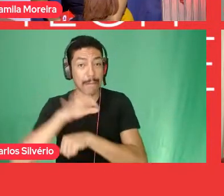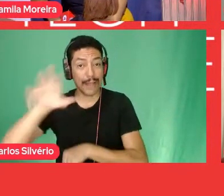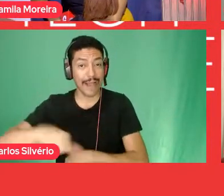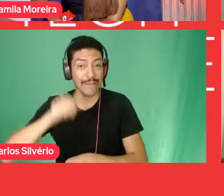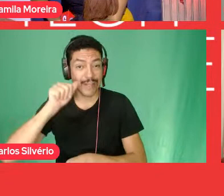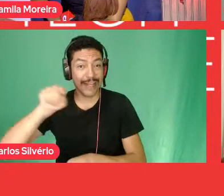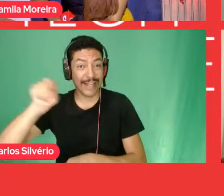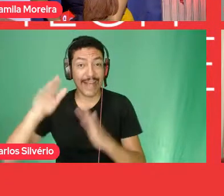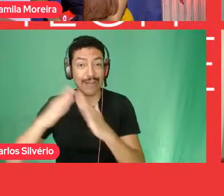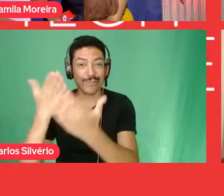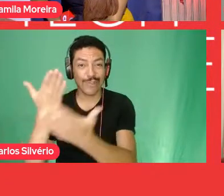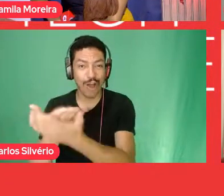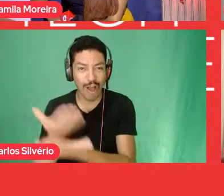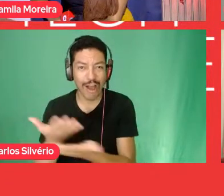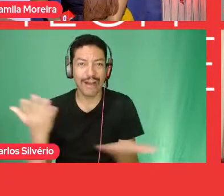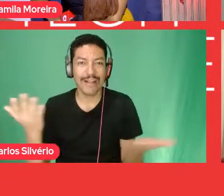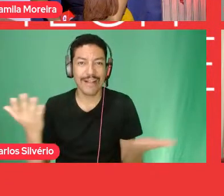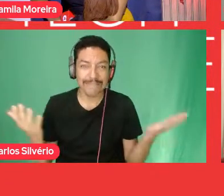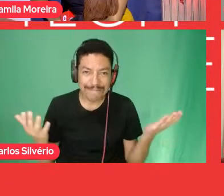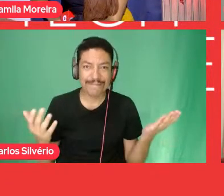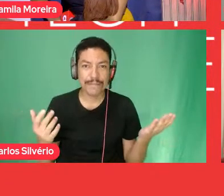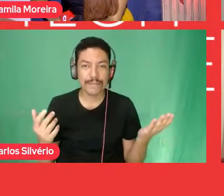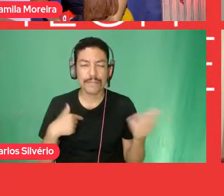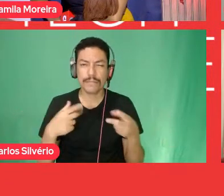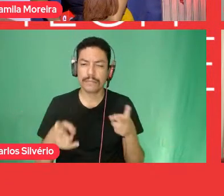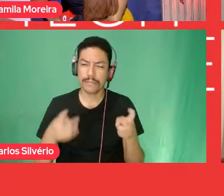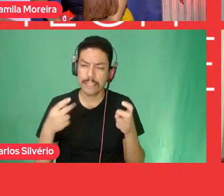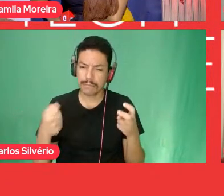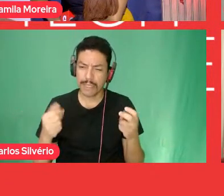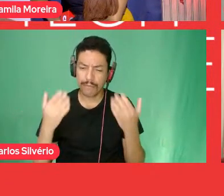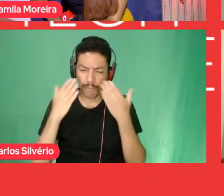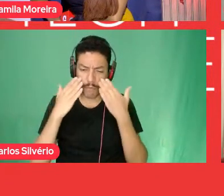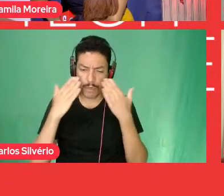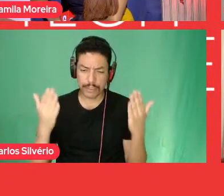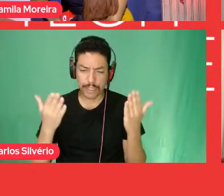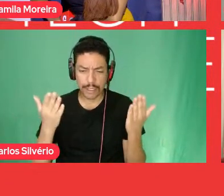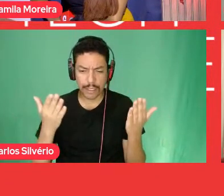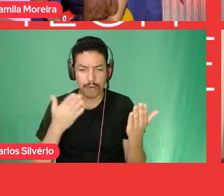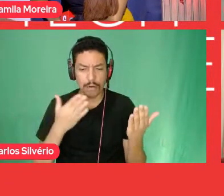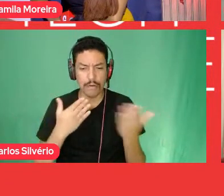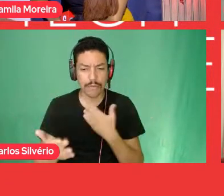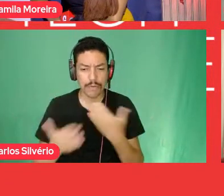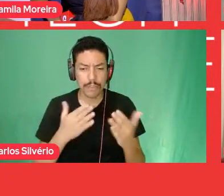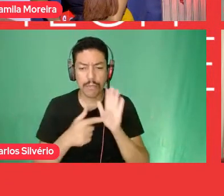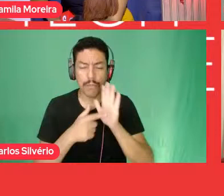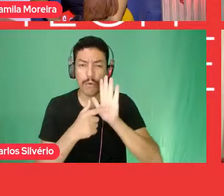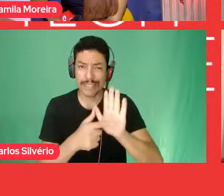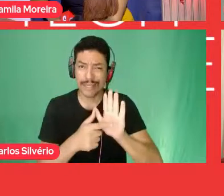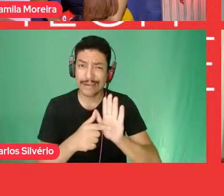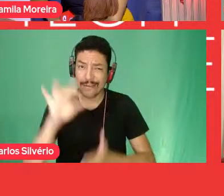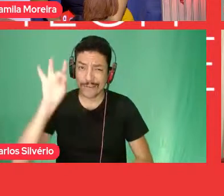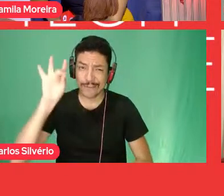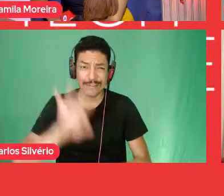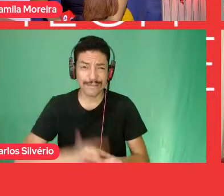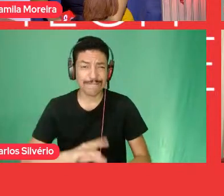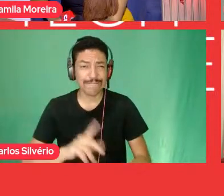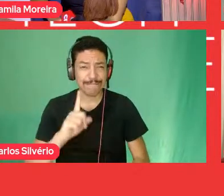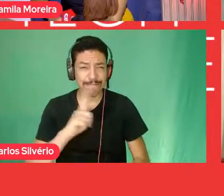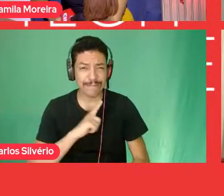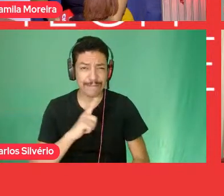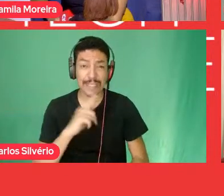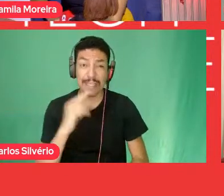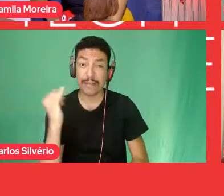no colégio. Então, agora, eu comecei a ver que eu precisava expor e falar essas coisas para mostrar que isso realmente acontece, que isso é